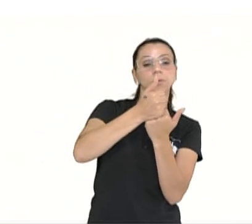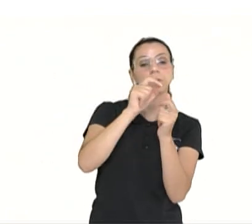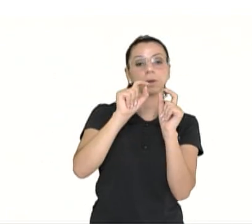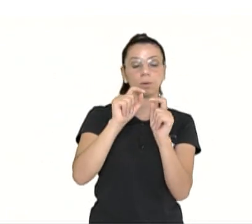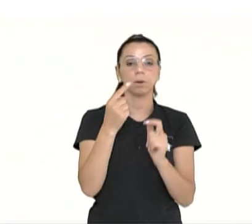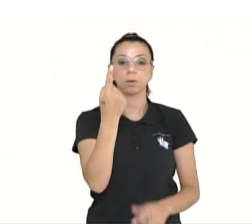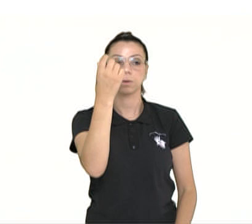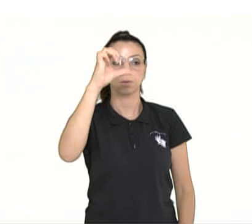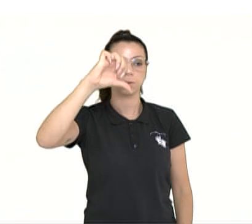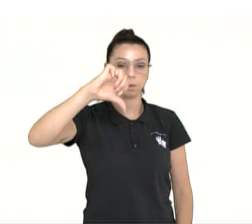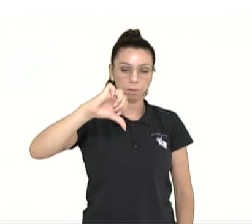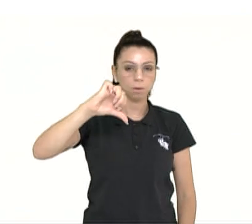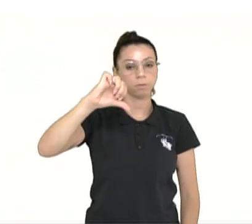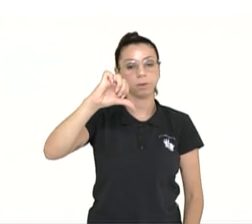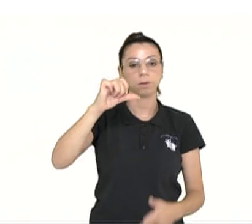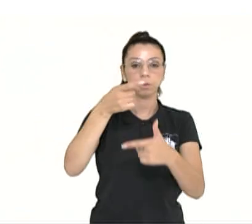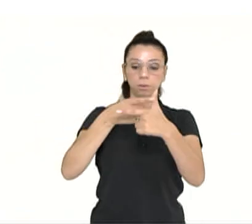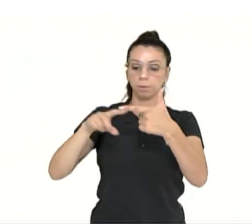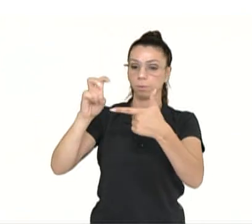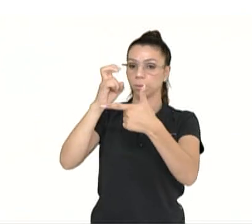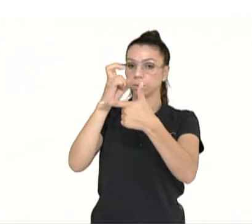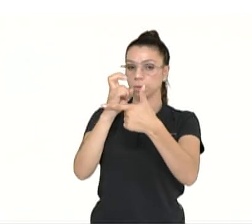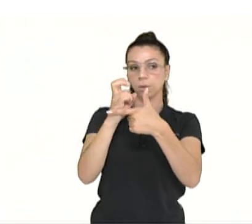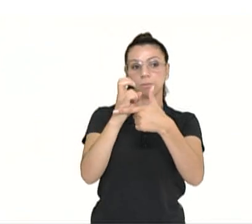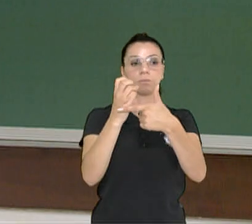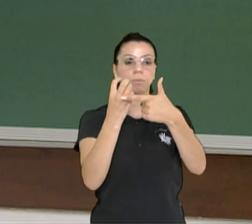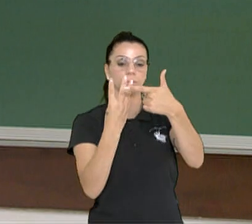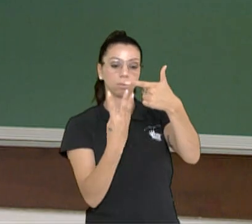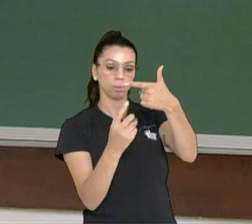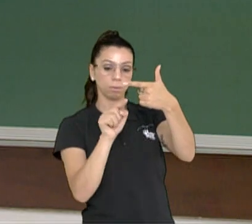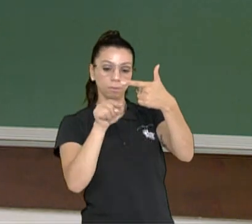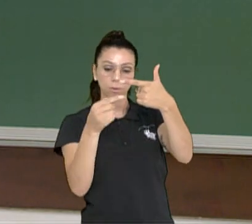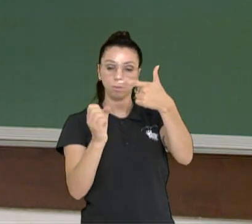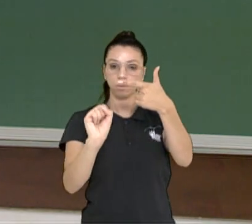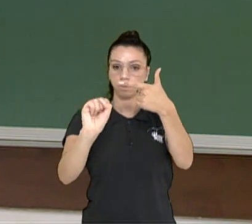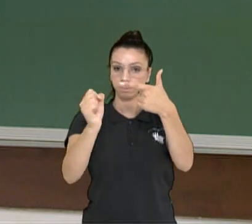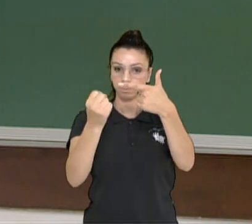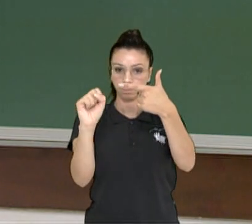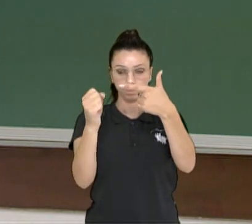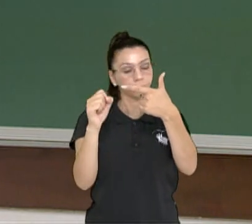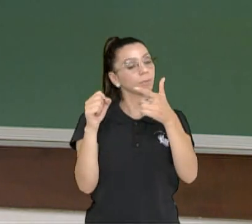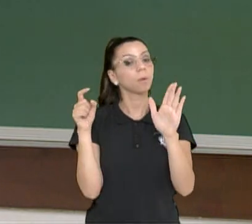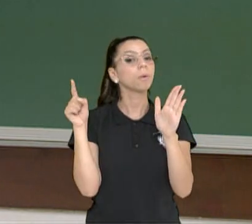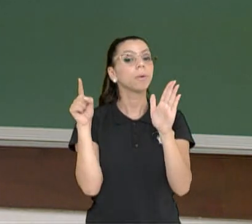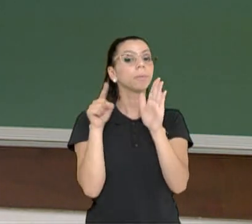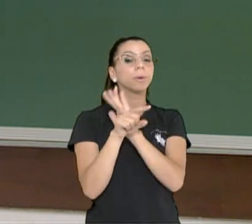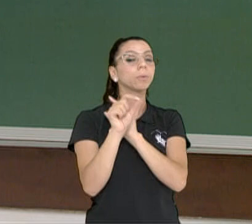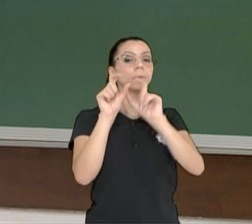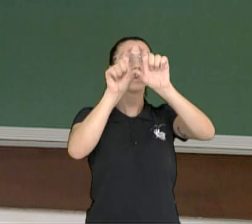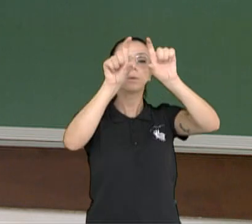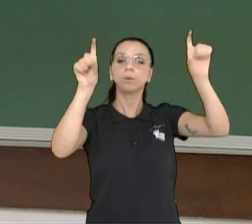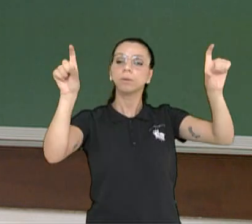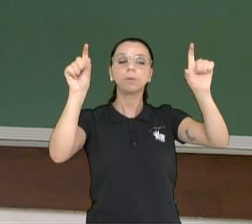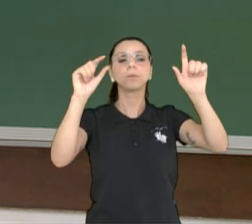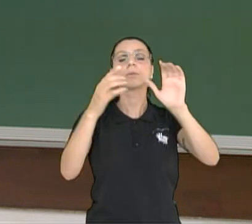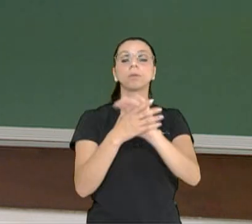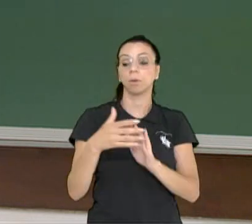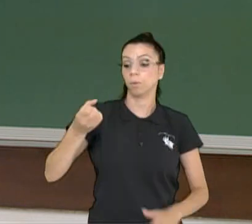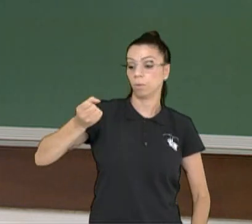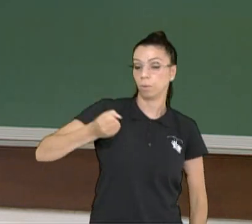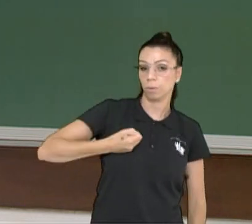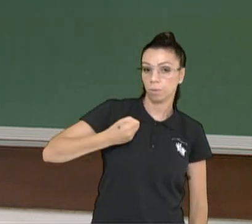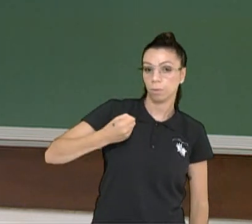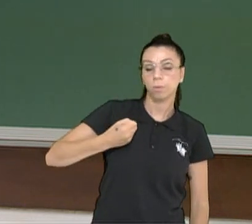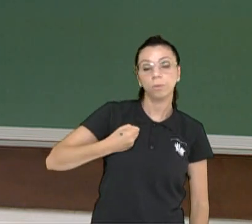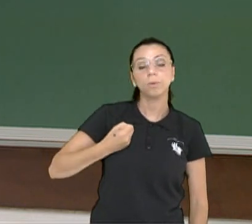por 5, que vai dar 3,8. Lembrem-se que lá no enunciado a pergunta é qual é o número